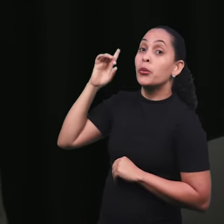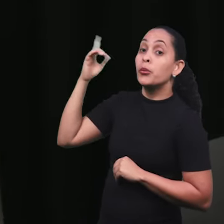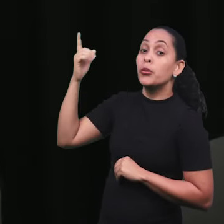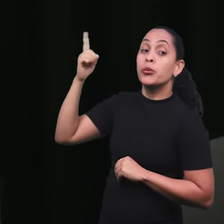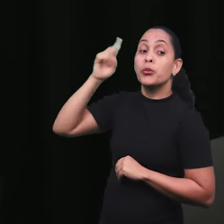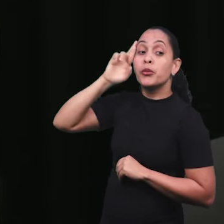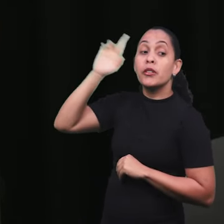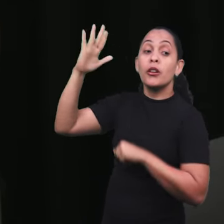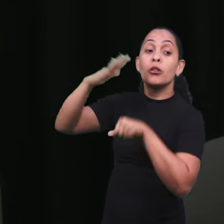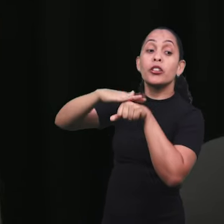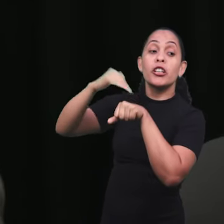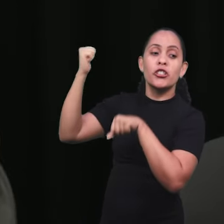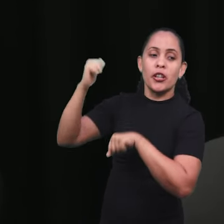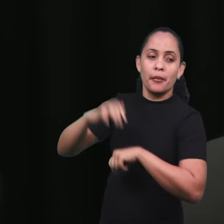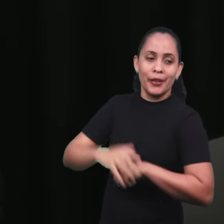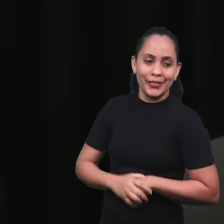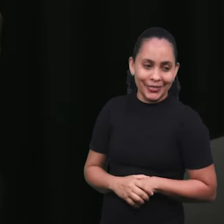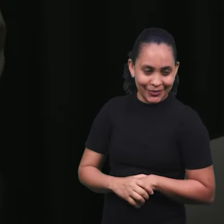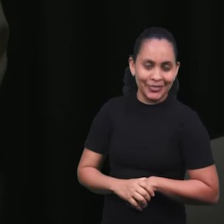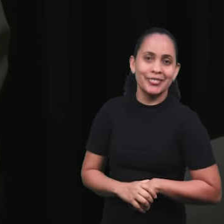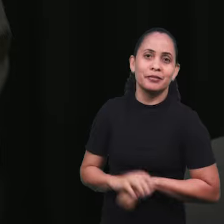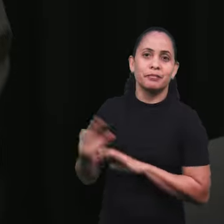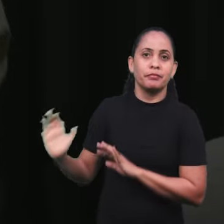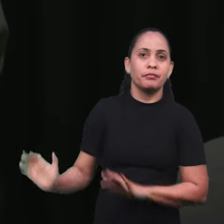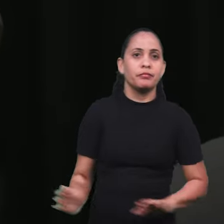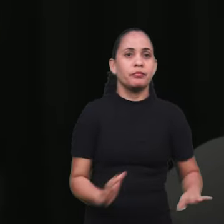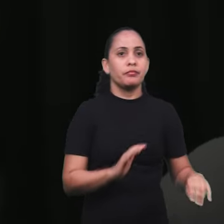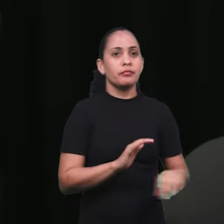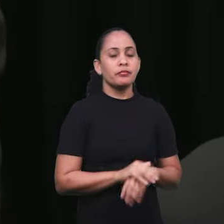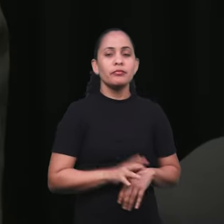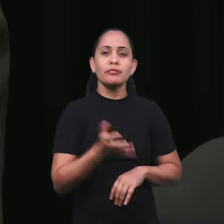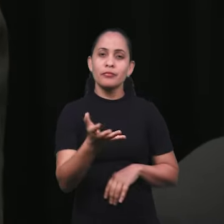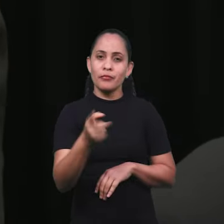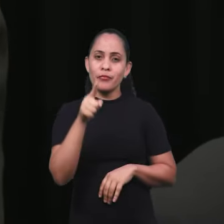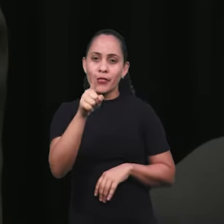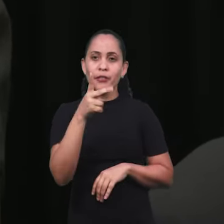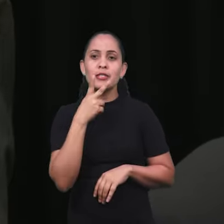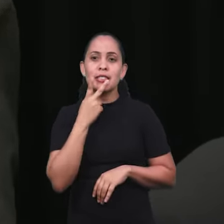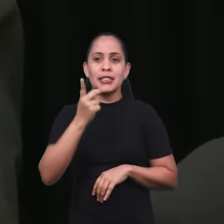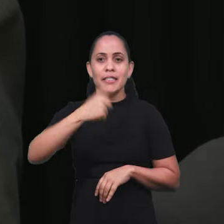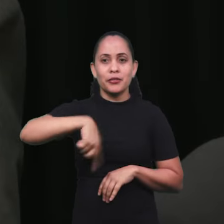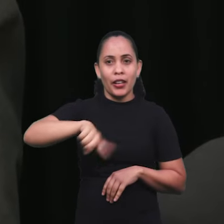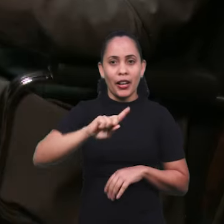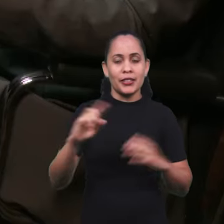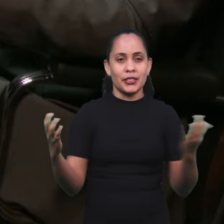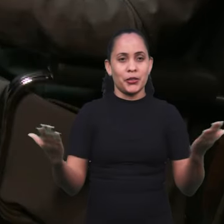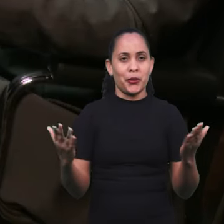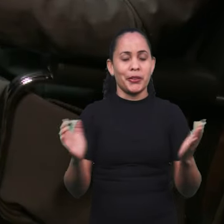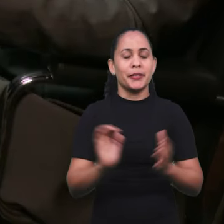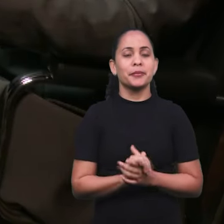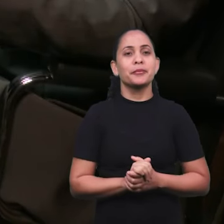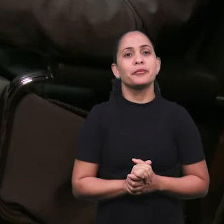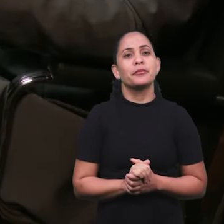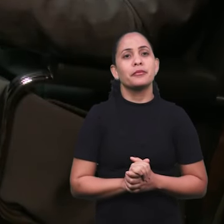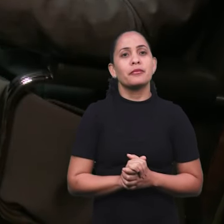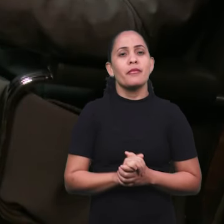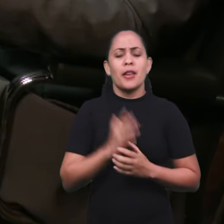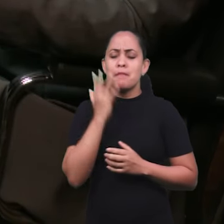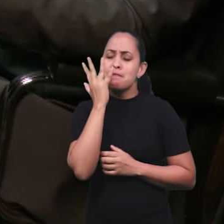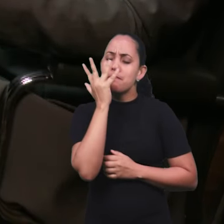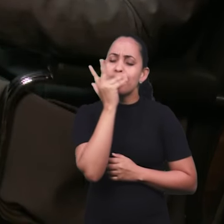ele saiu do tempo dele e entrou em outro tempo. Então é só essa... Eu queria que vocês comentassem,